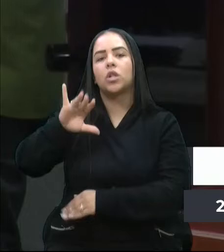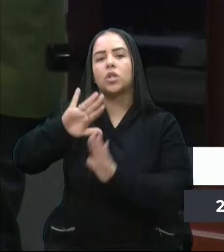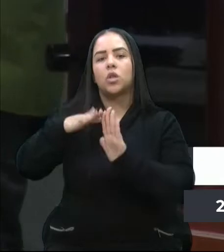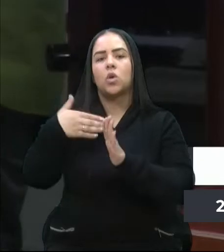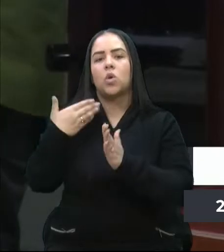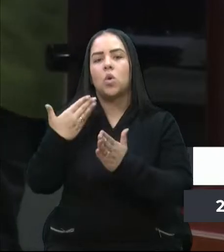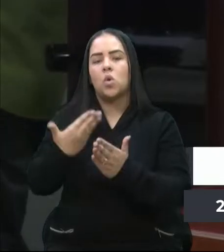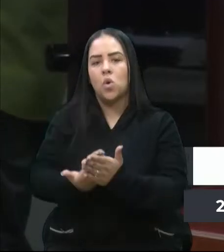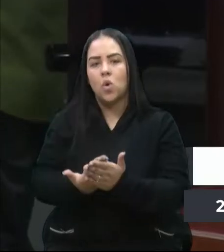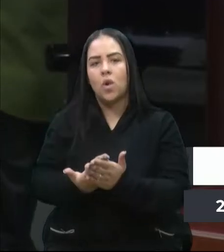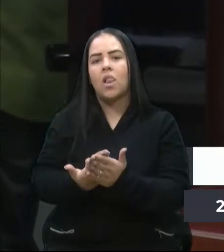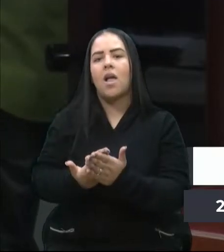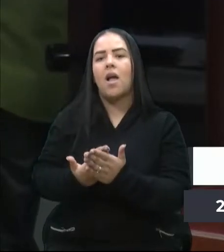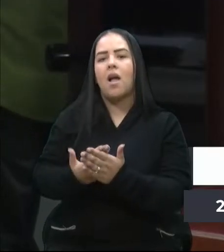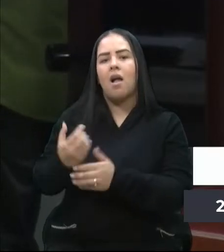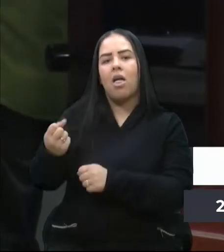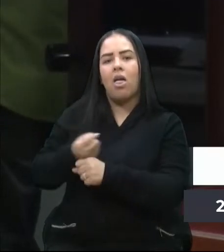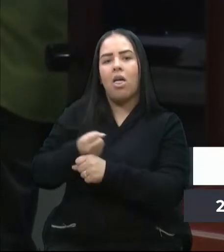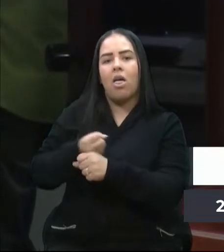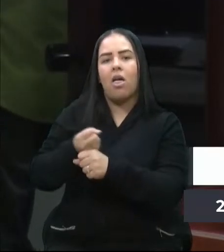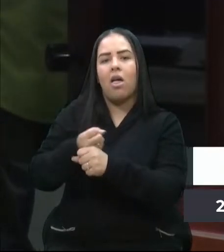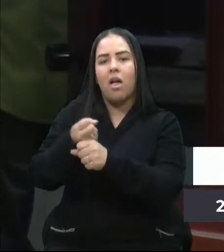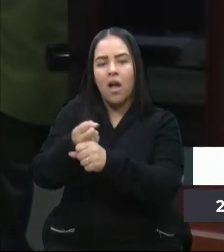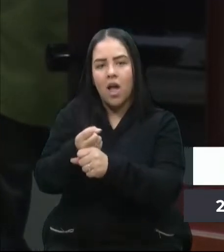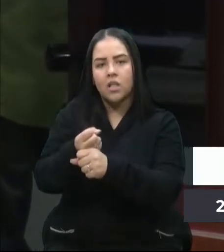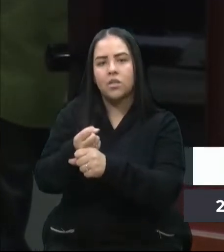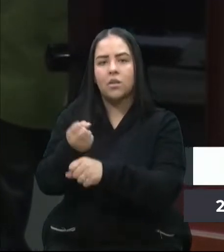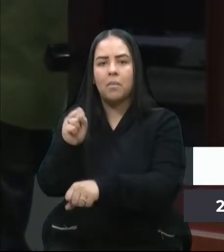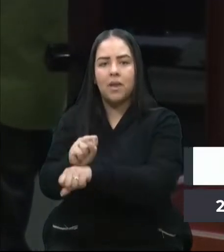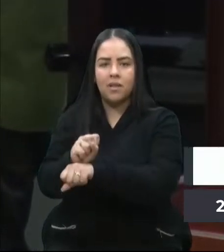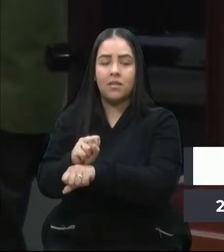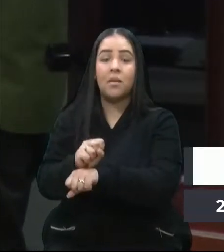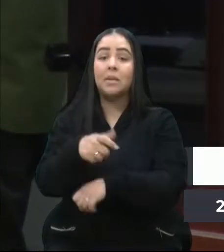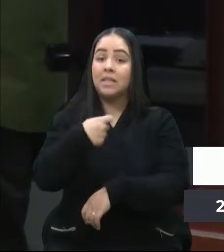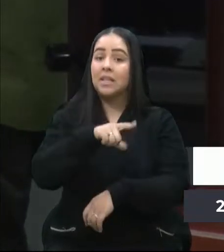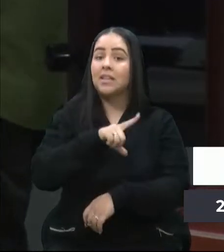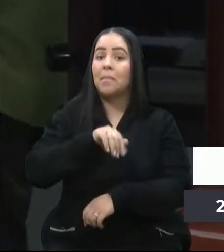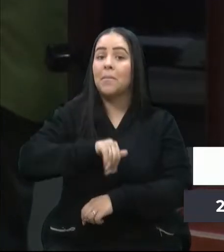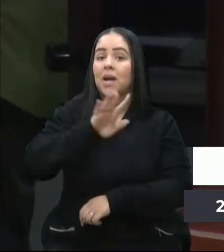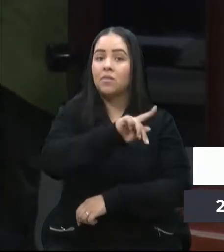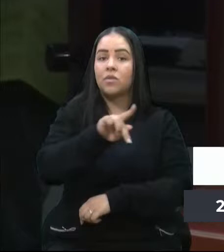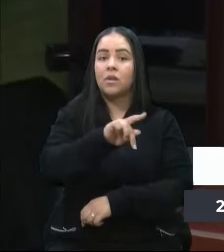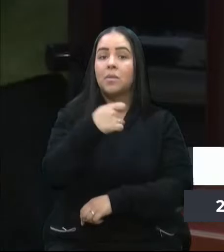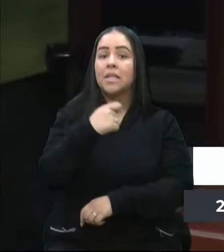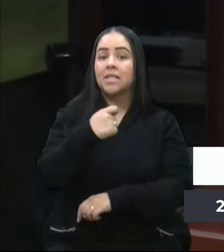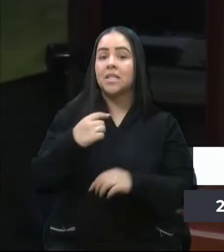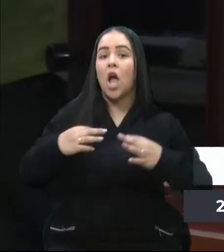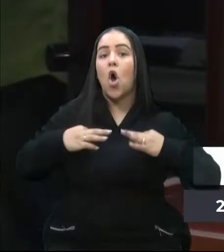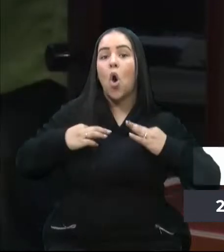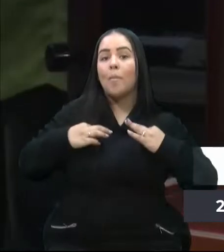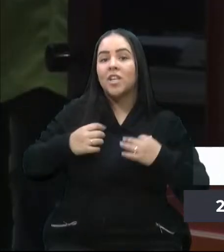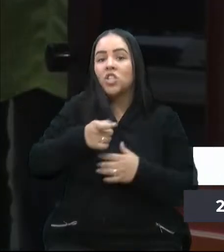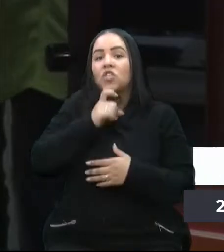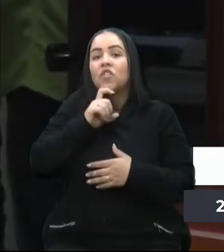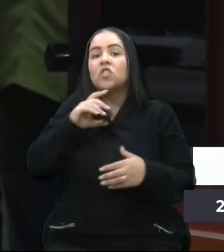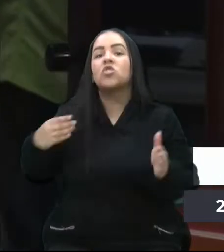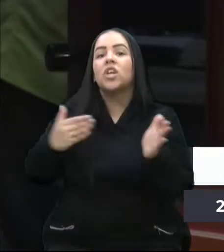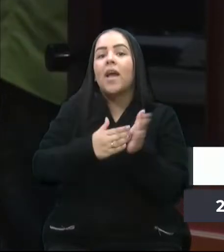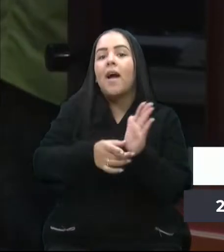apêndices durante anos. Precisa ter mais professor, o uniforme de inverno precisa chegar antes do